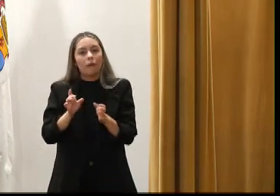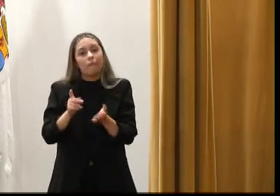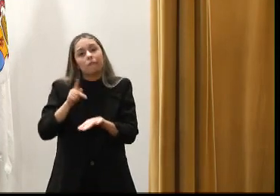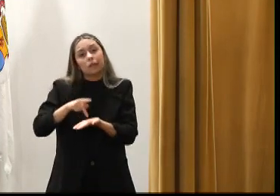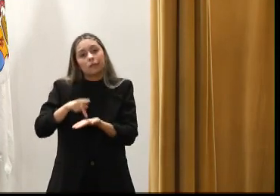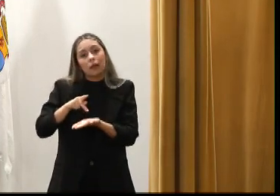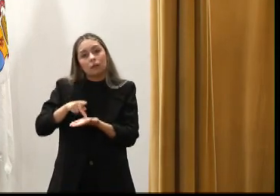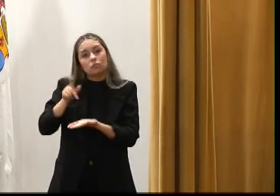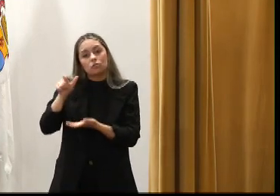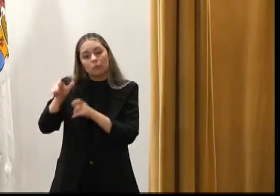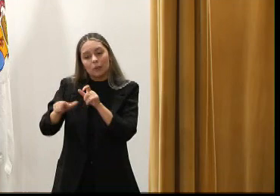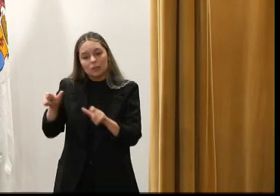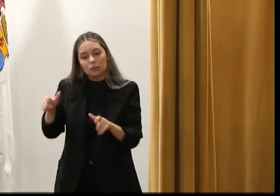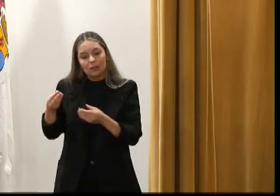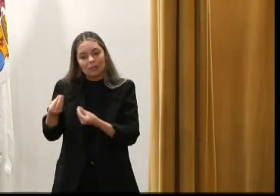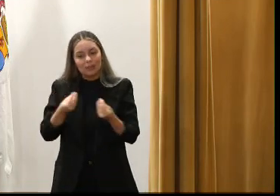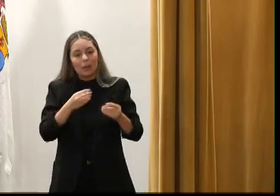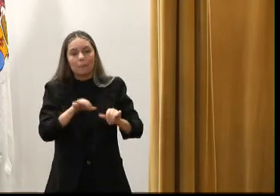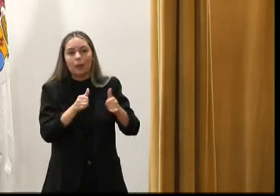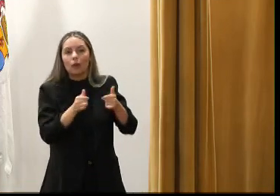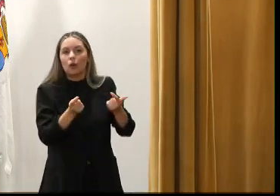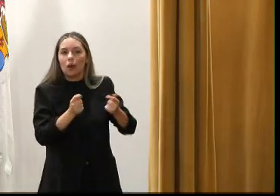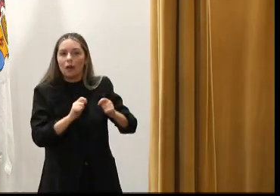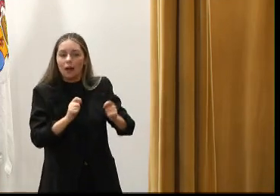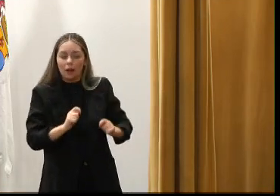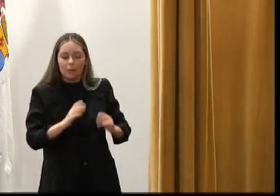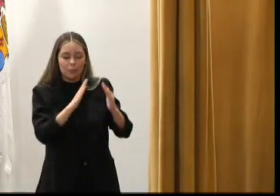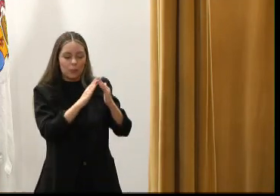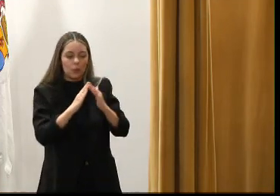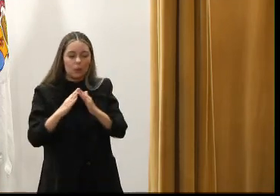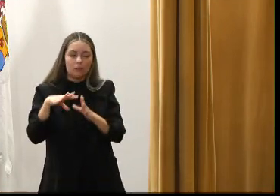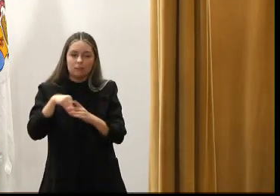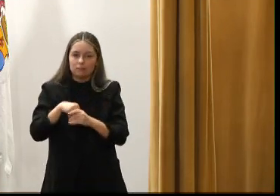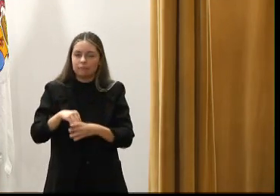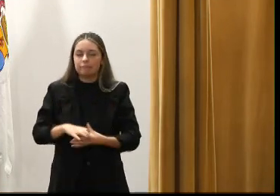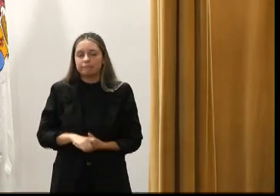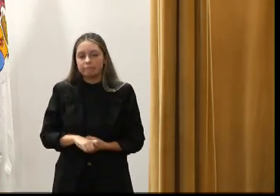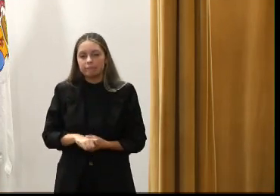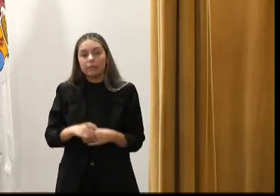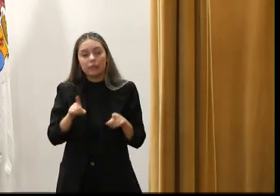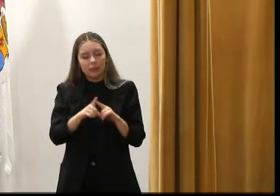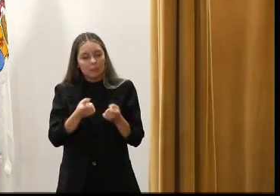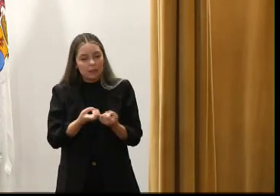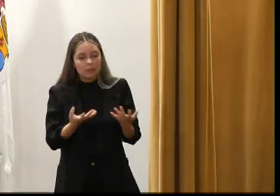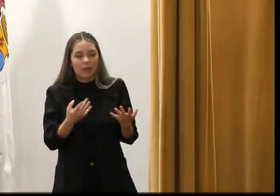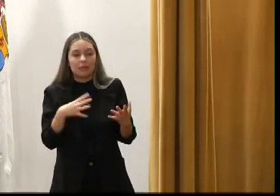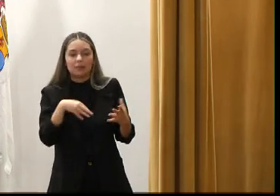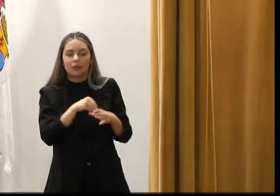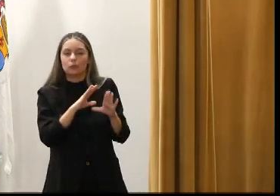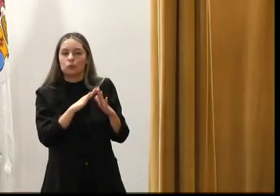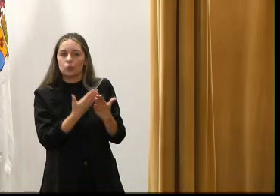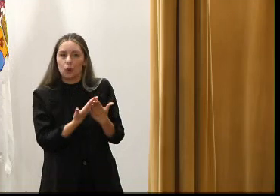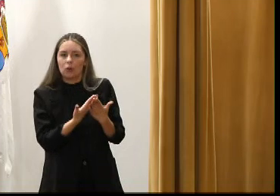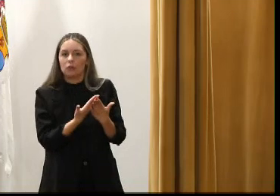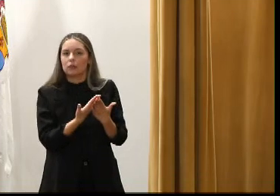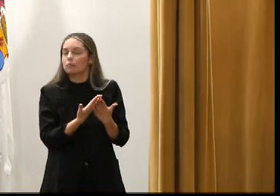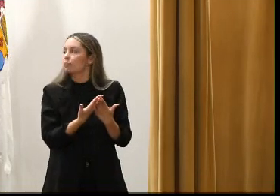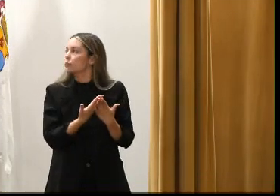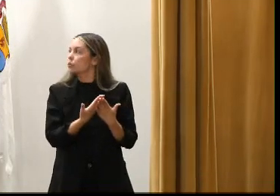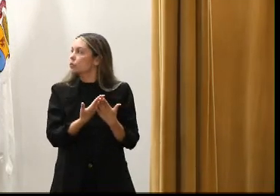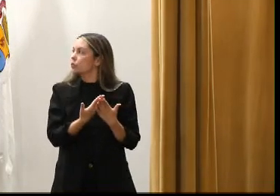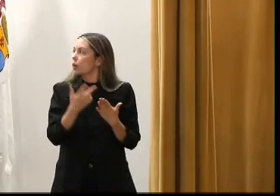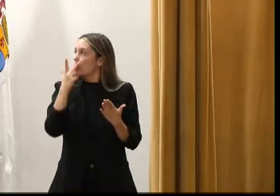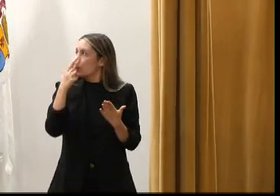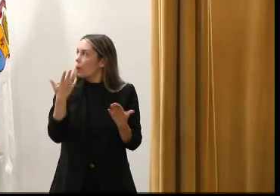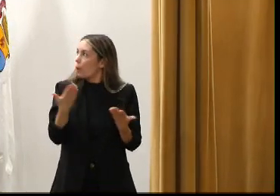fato, dar melhores condições de habitabilidade para eles. Né? Levar isso para dentro das escolas. Aqui